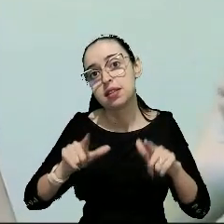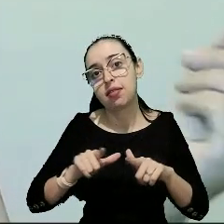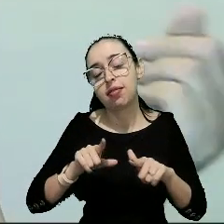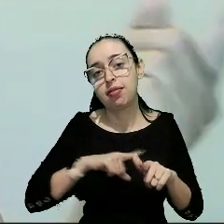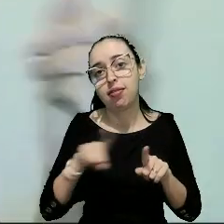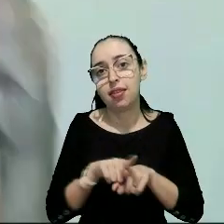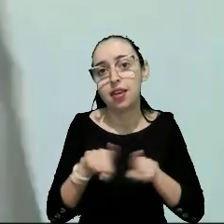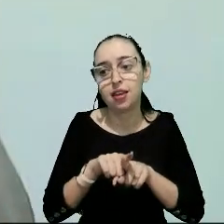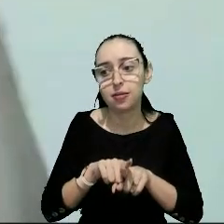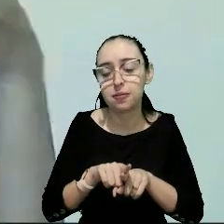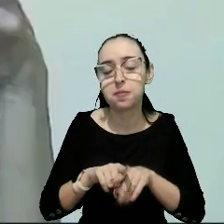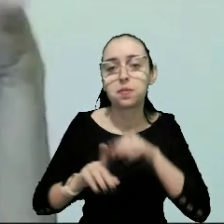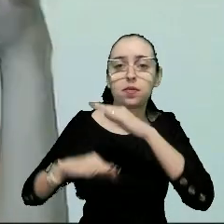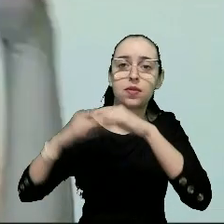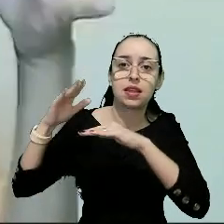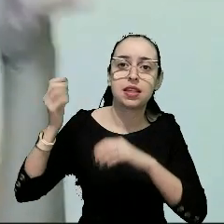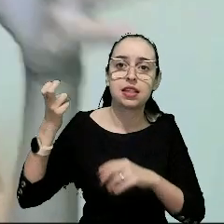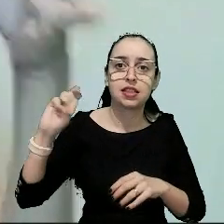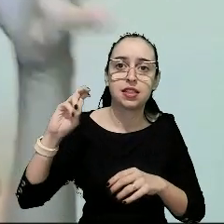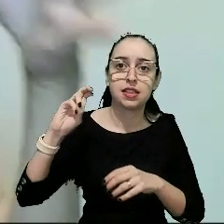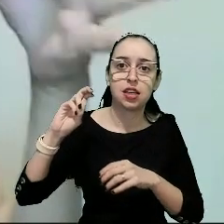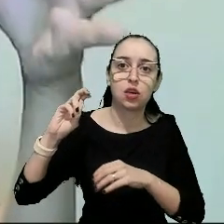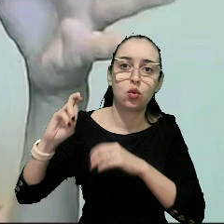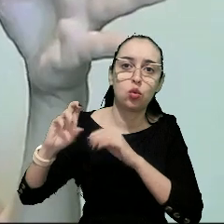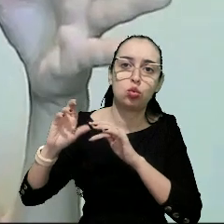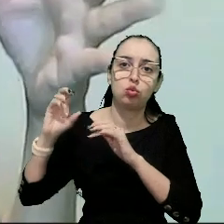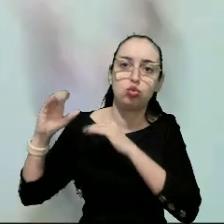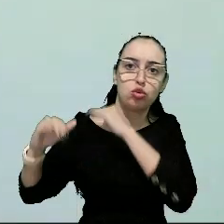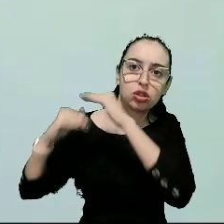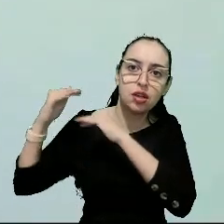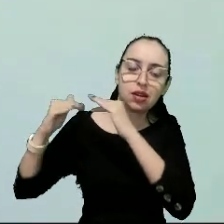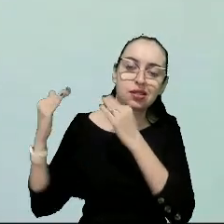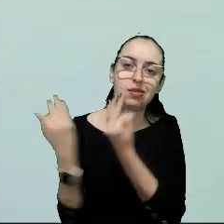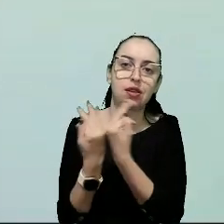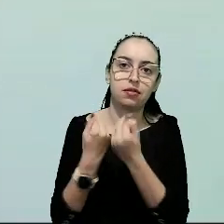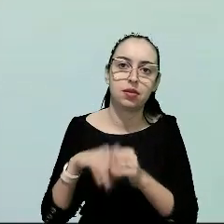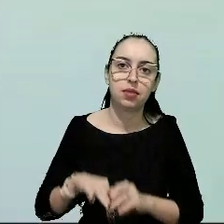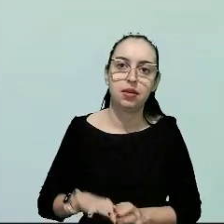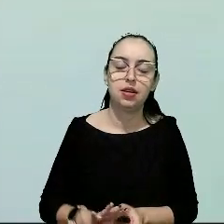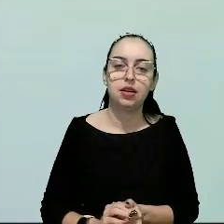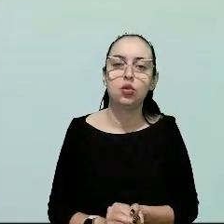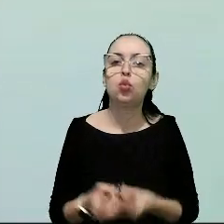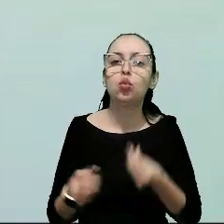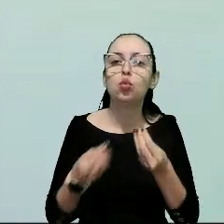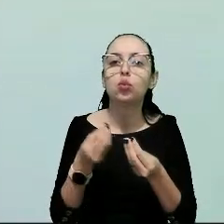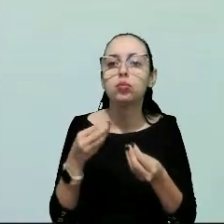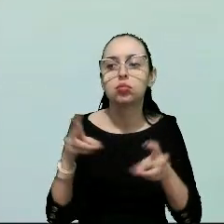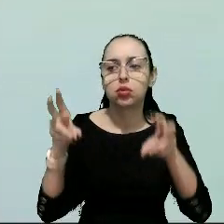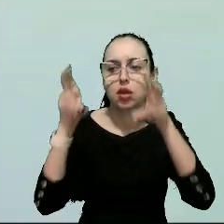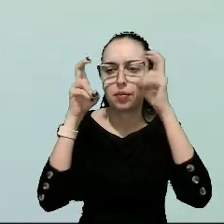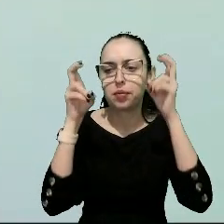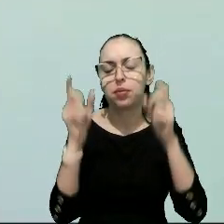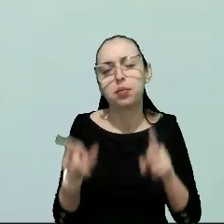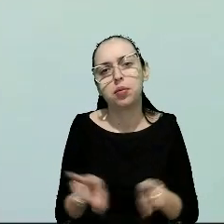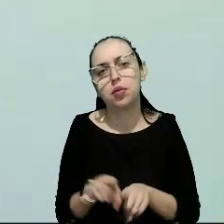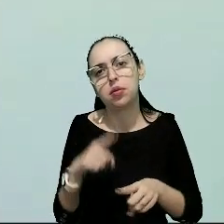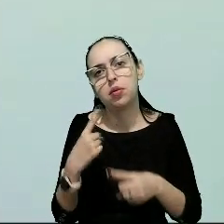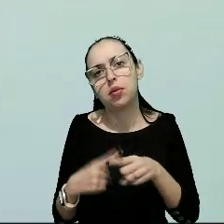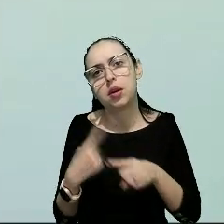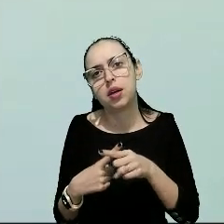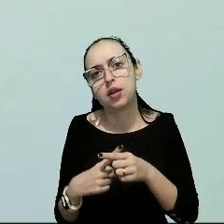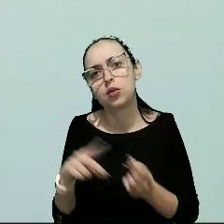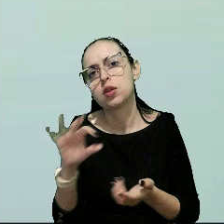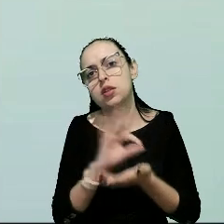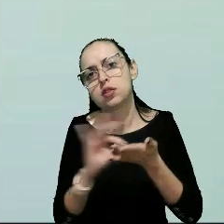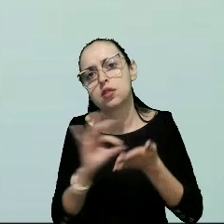mais. Então, eu já estou acompanhando 5 gerações. E o que que os... E é interessante, porque